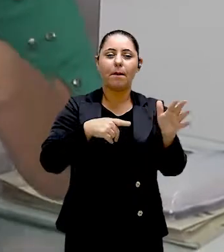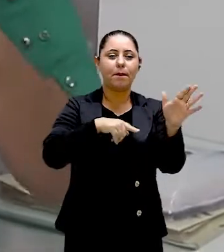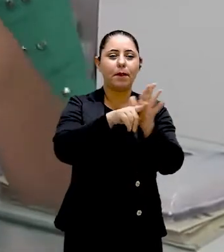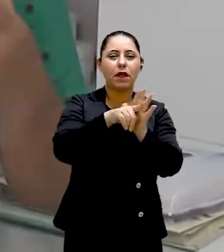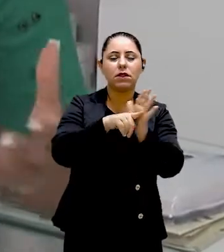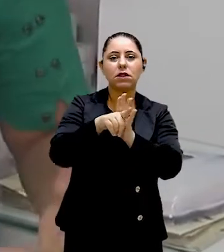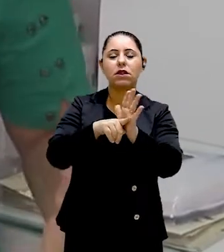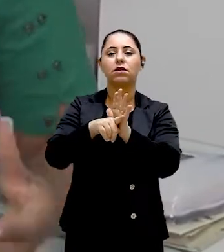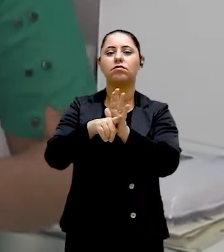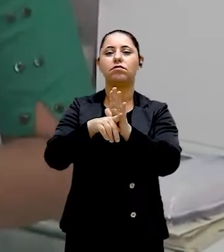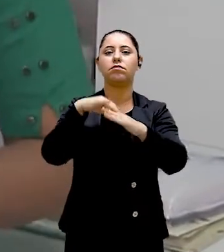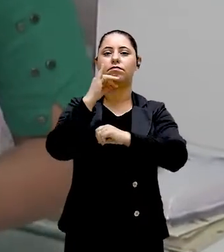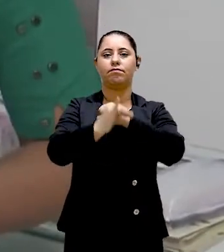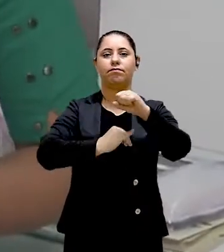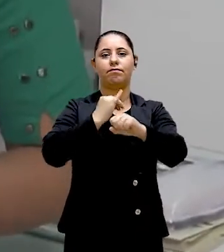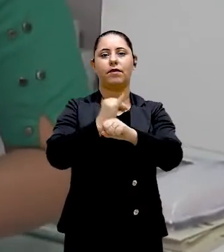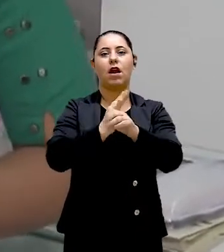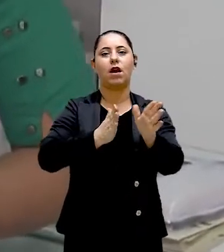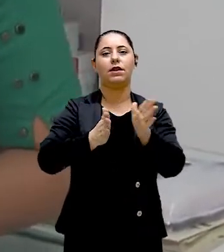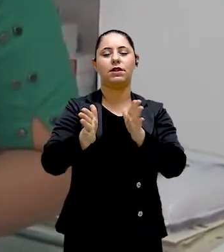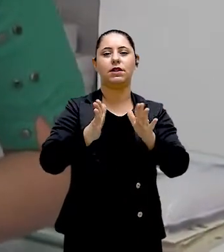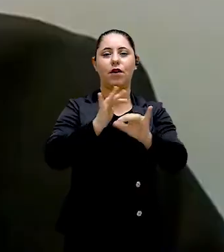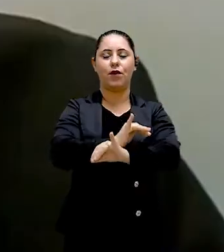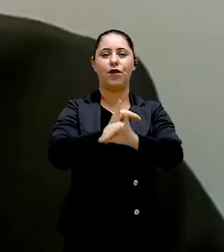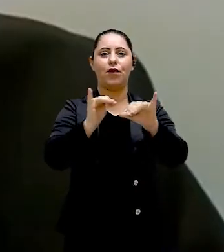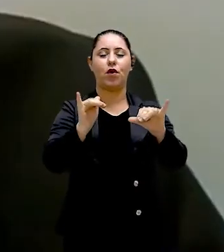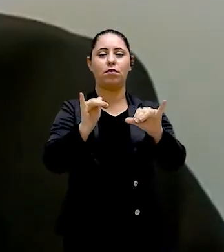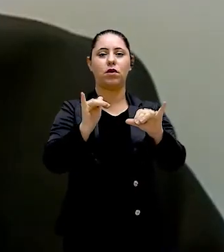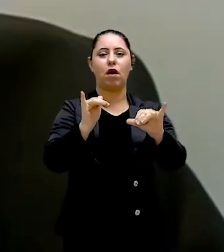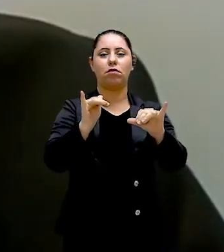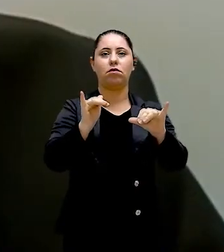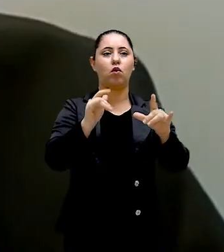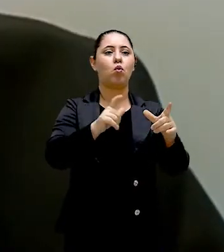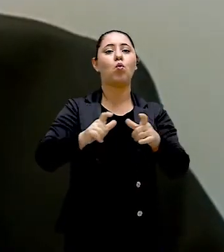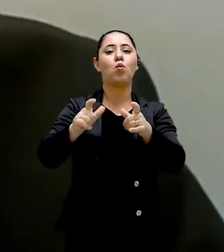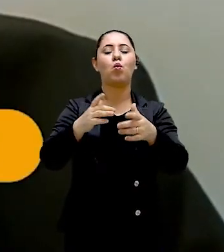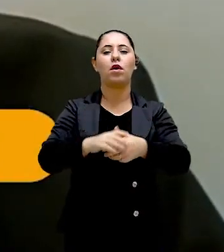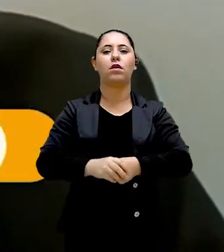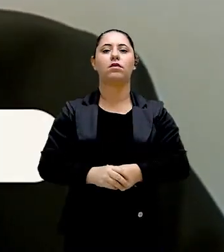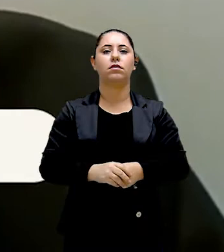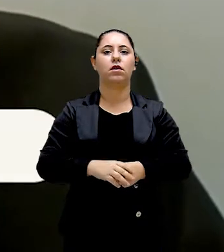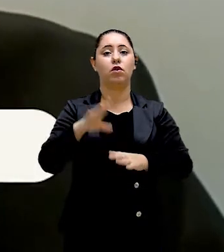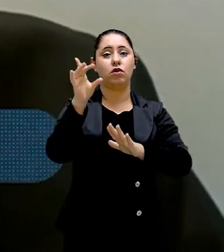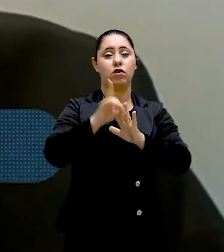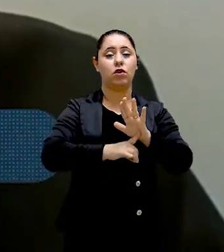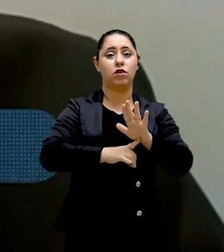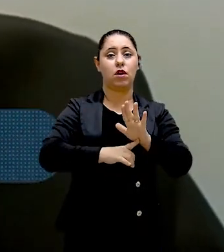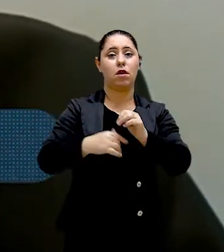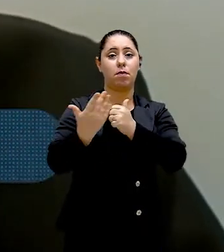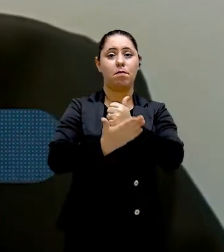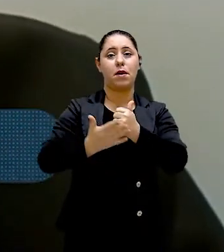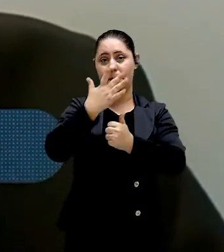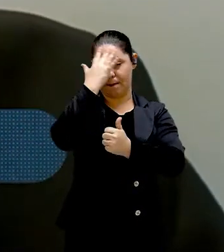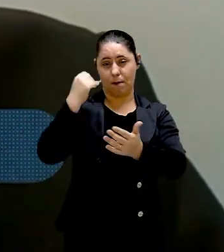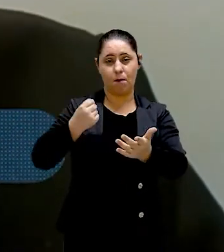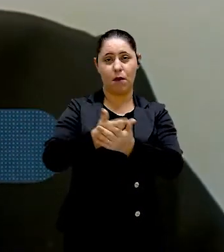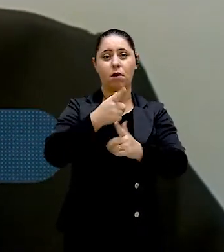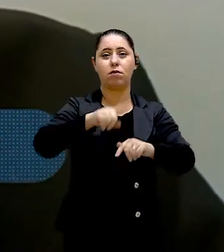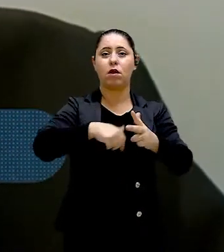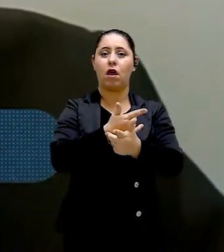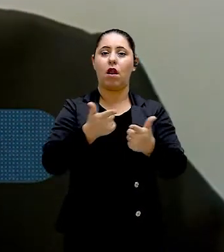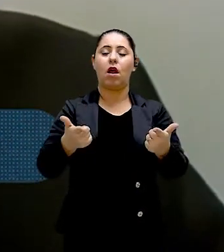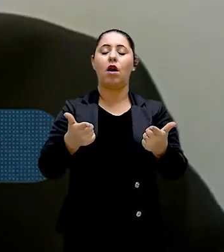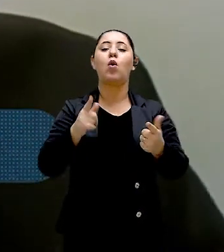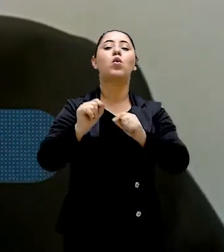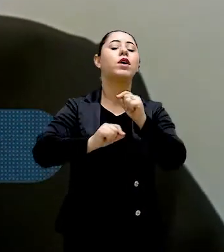internet, acessar a informação em algum lugar. Um dos direitos básicos do consumidor é o direito à informação. Então,